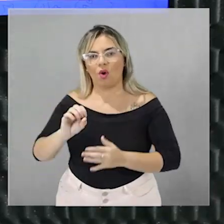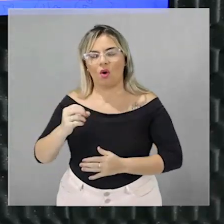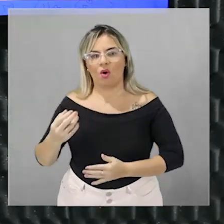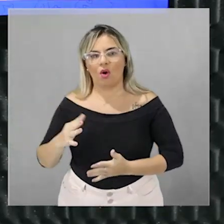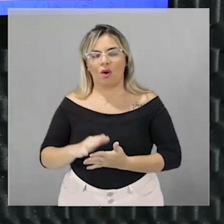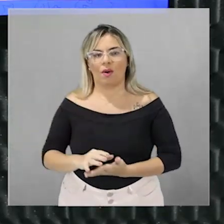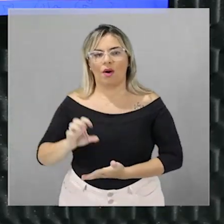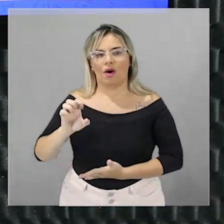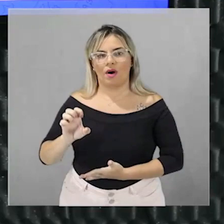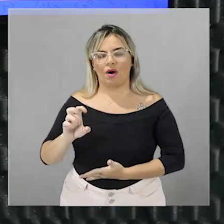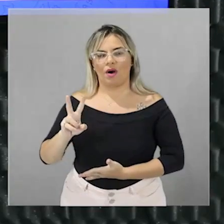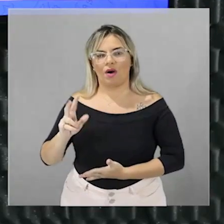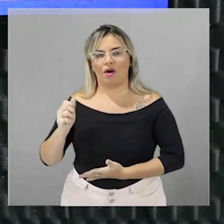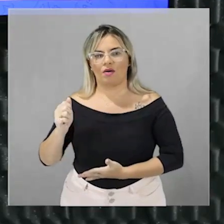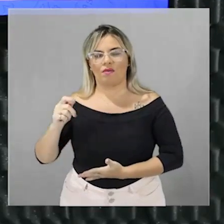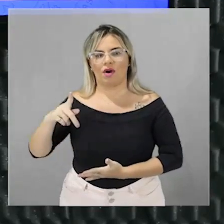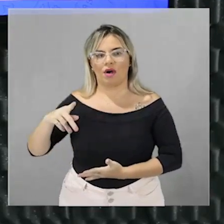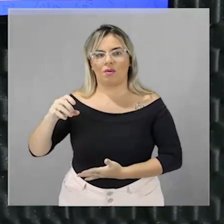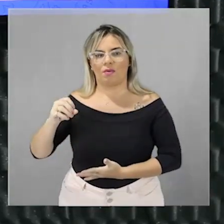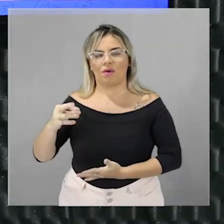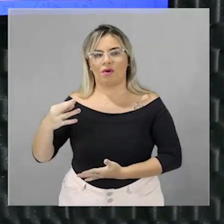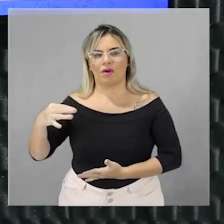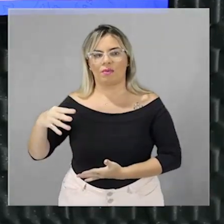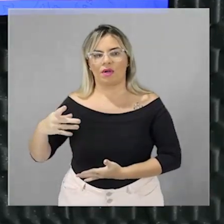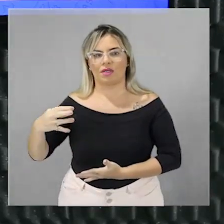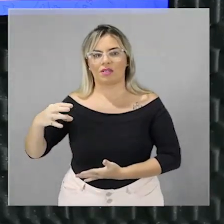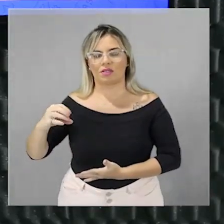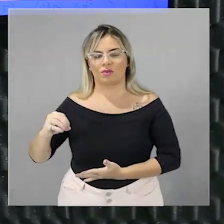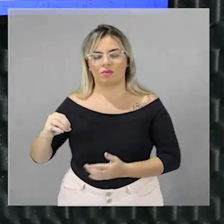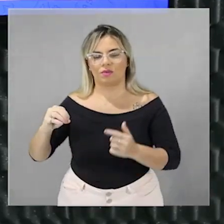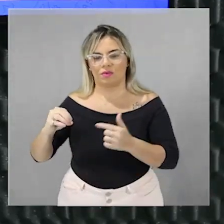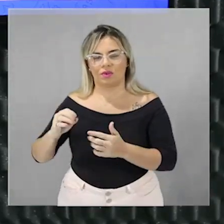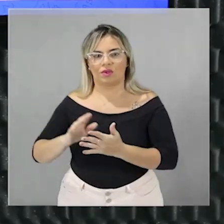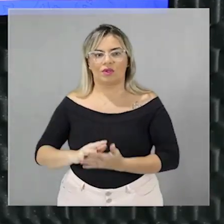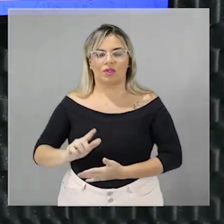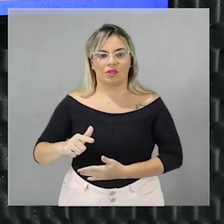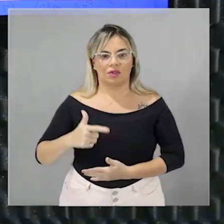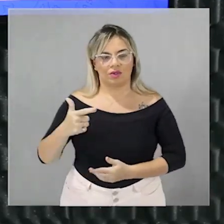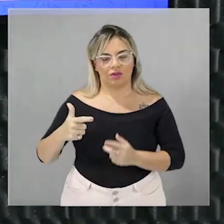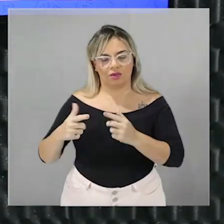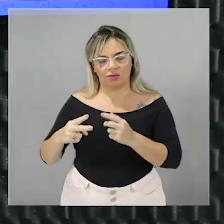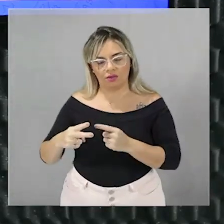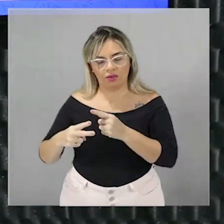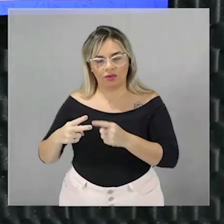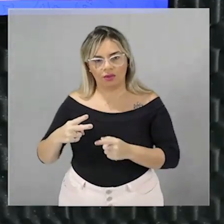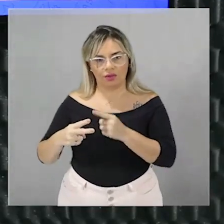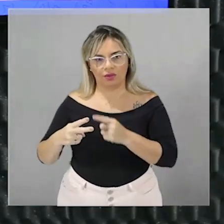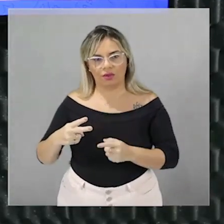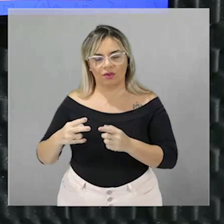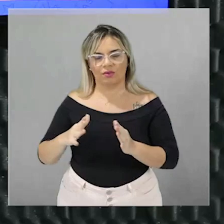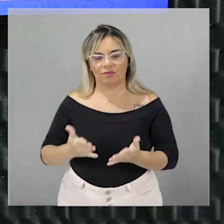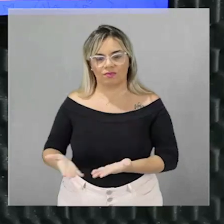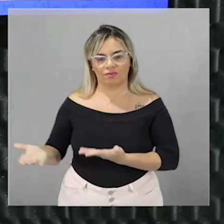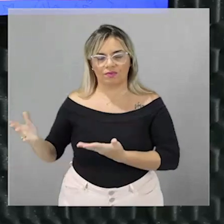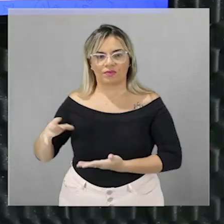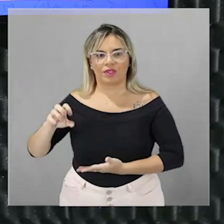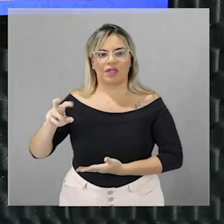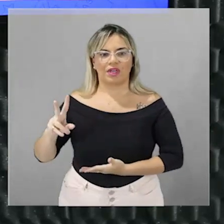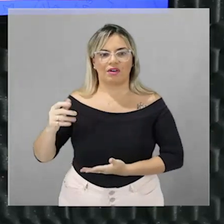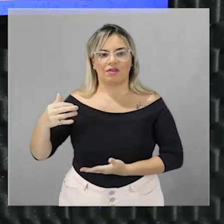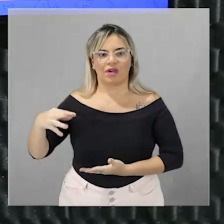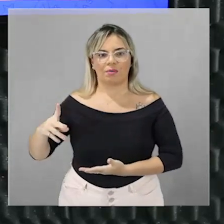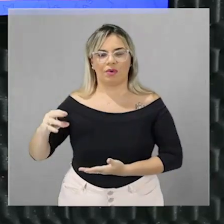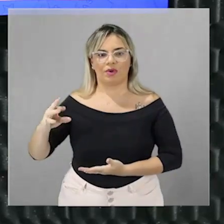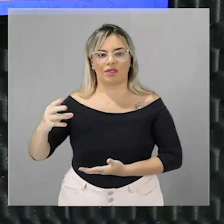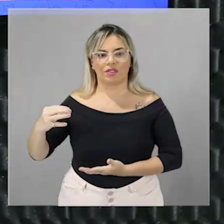evapotranspiração. Você pode encontrar nas suas provas dessas duas formas, tá? evapotranspiração ou transpiração,